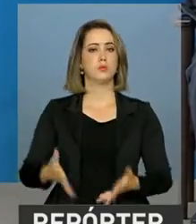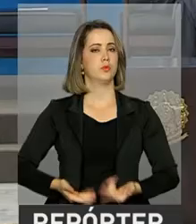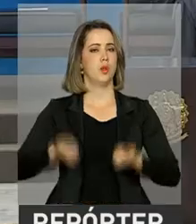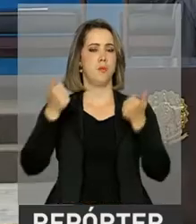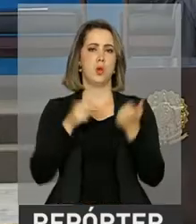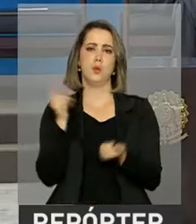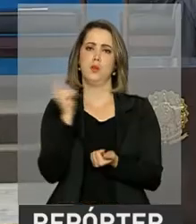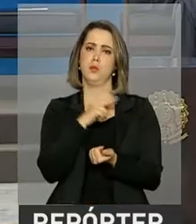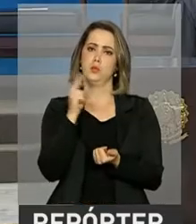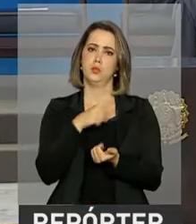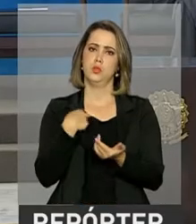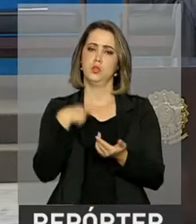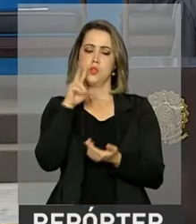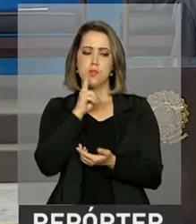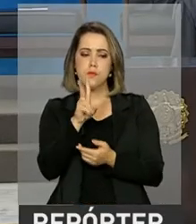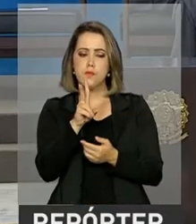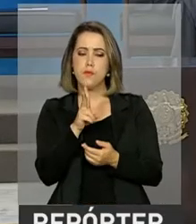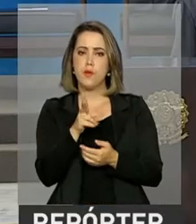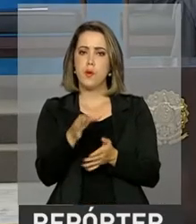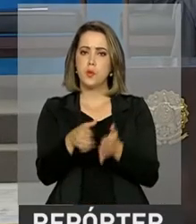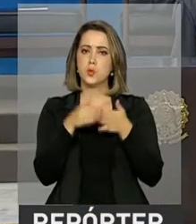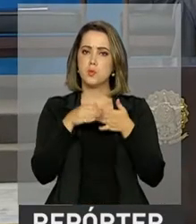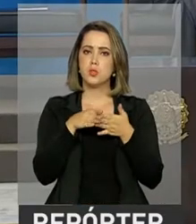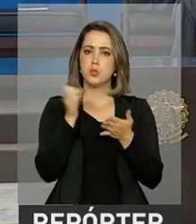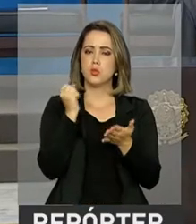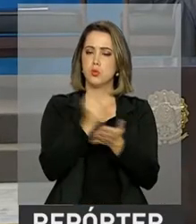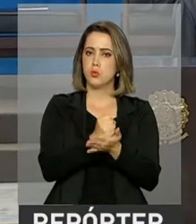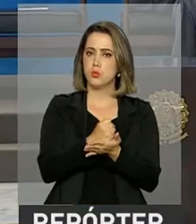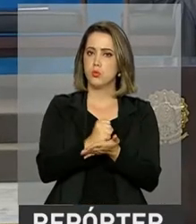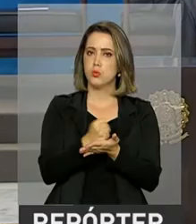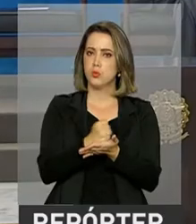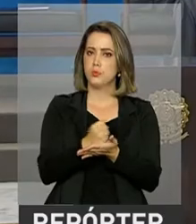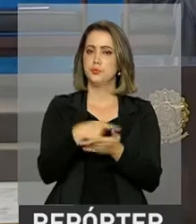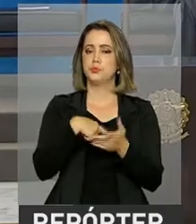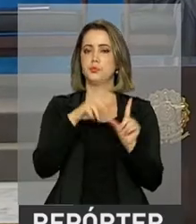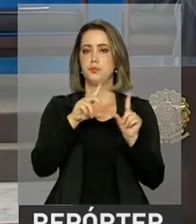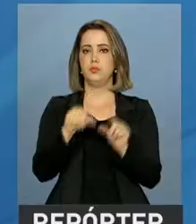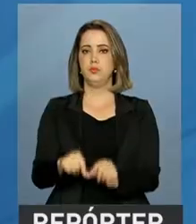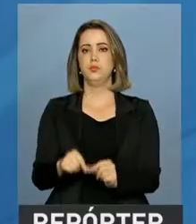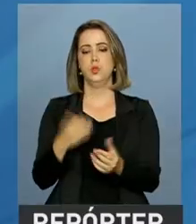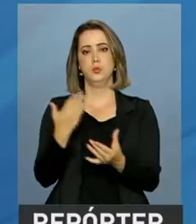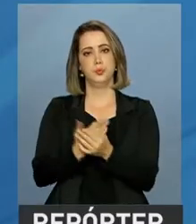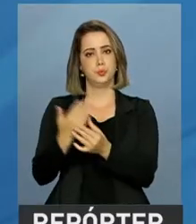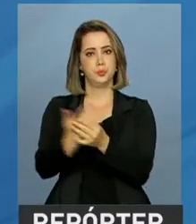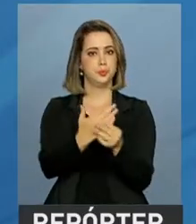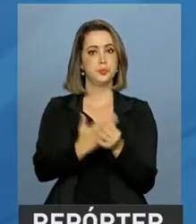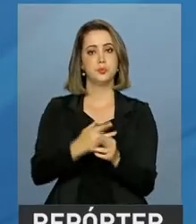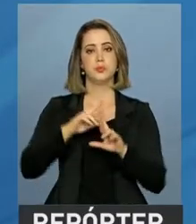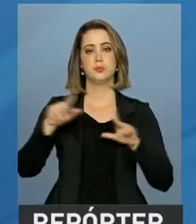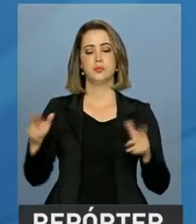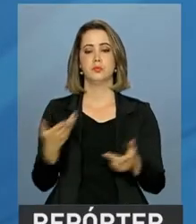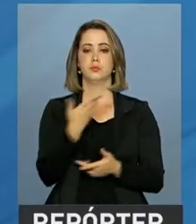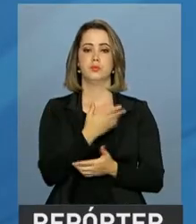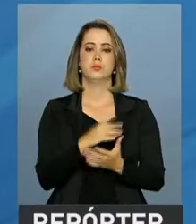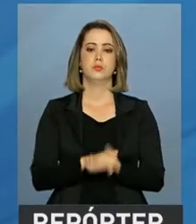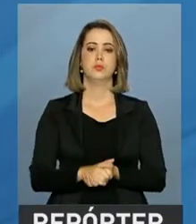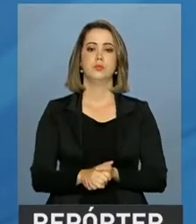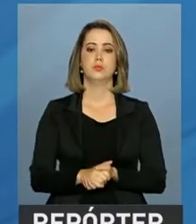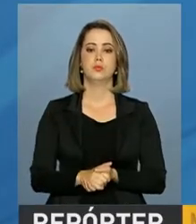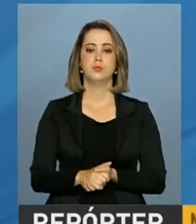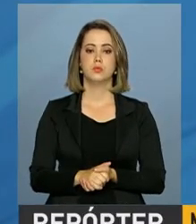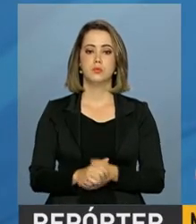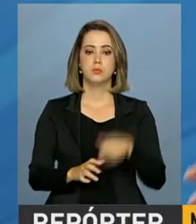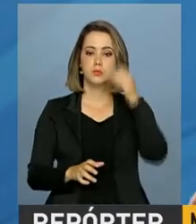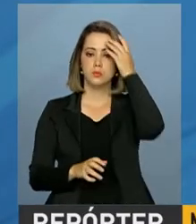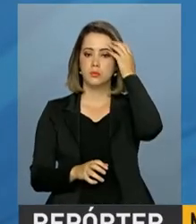ea expectativa é de redução na fila de solicitações esse acordo não visa